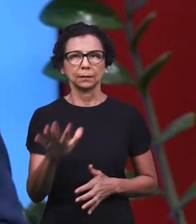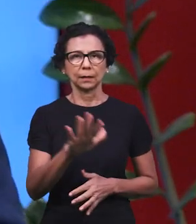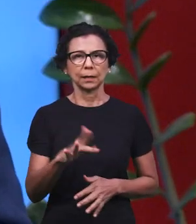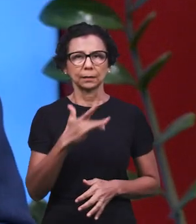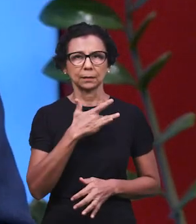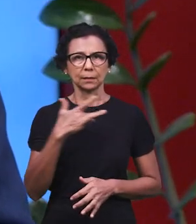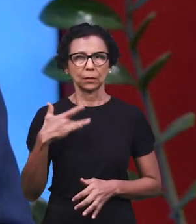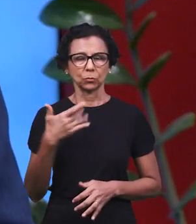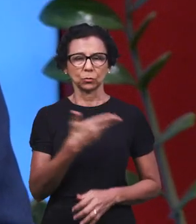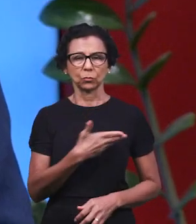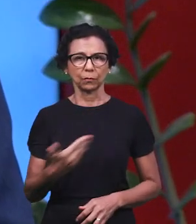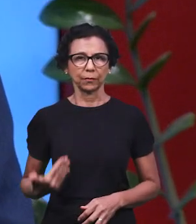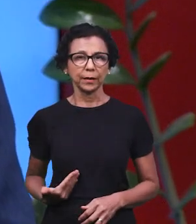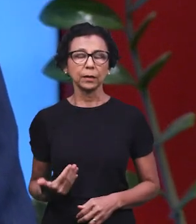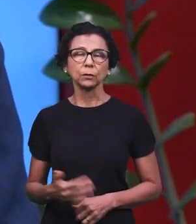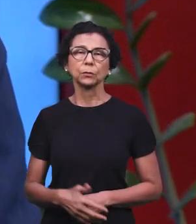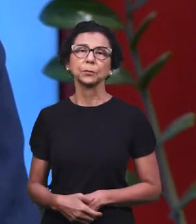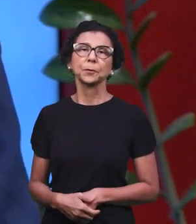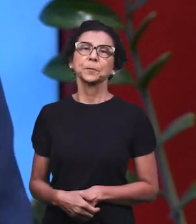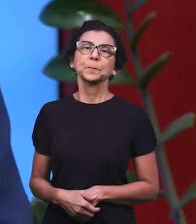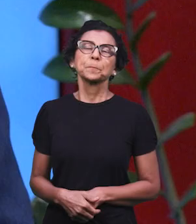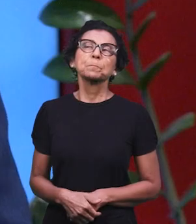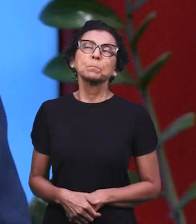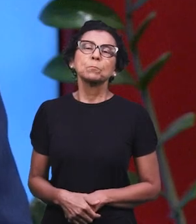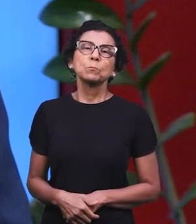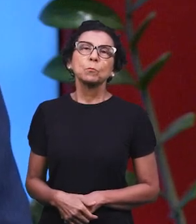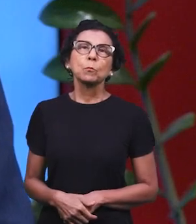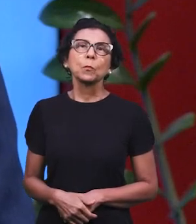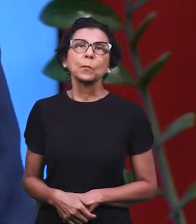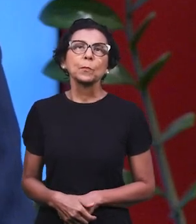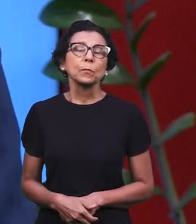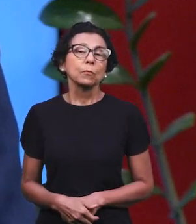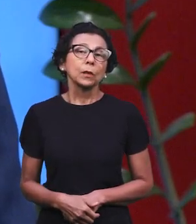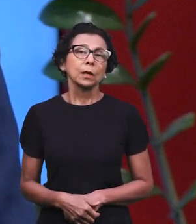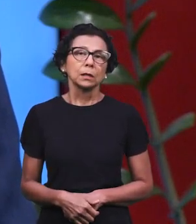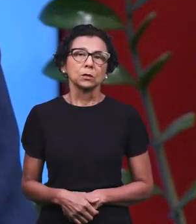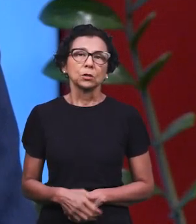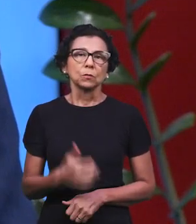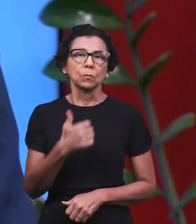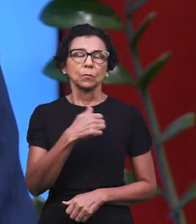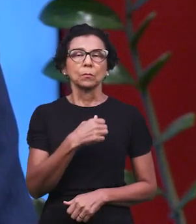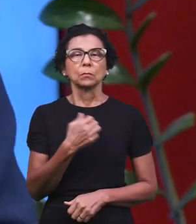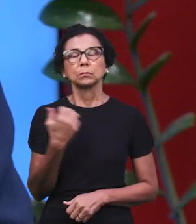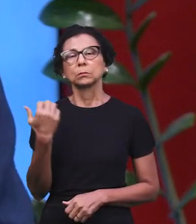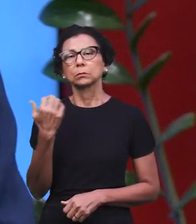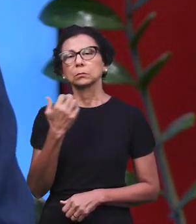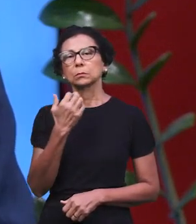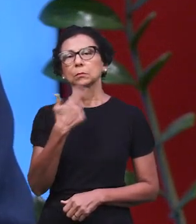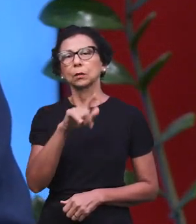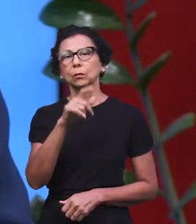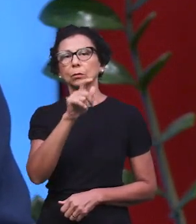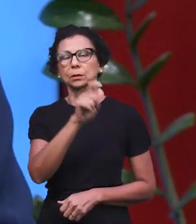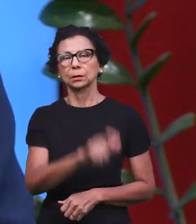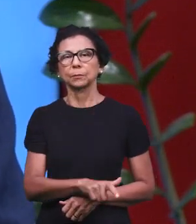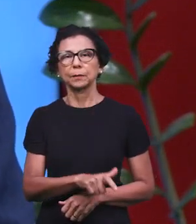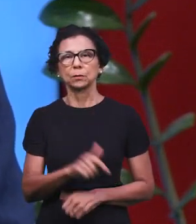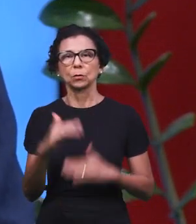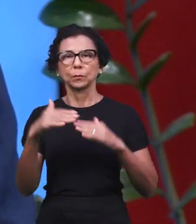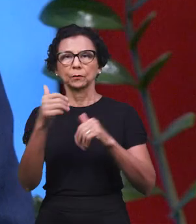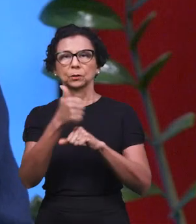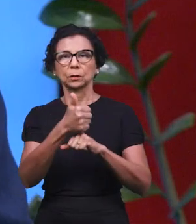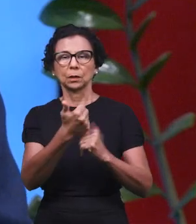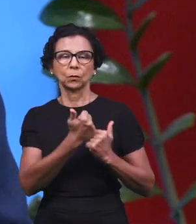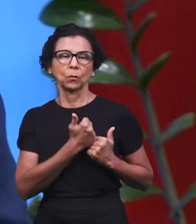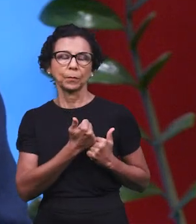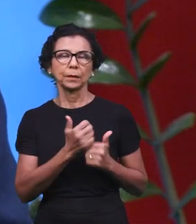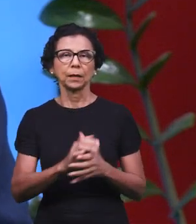aprendizado para mim, eu estava atuando multidisciplinarmente como uma médica e a gente conseguiu desconfiar de uma halitose que o